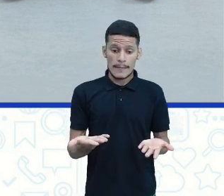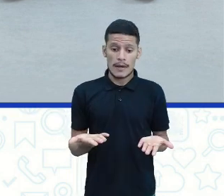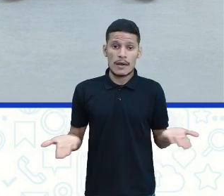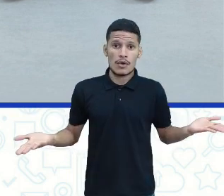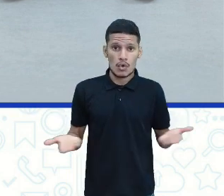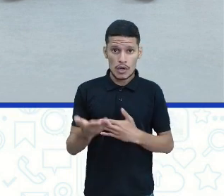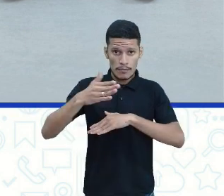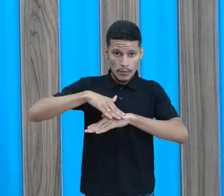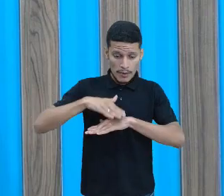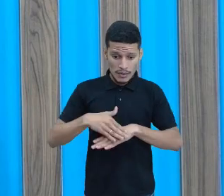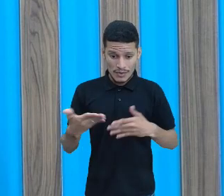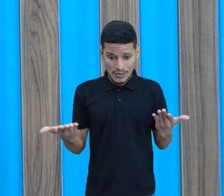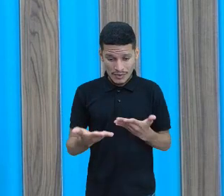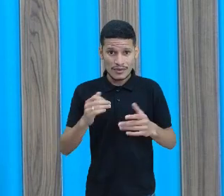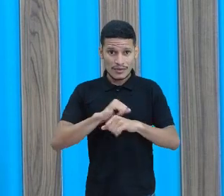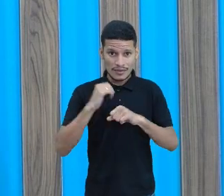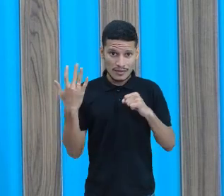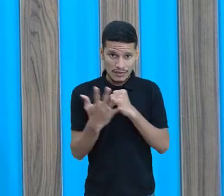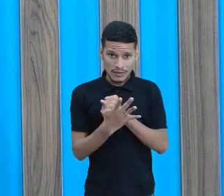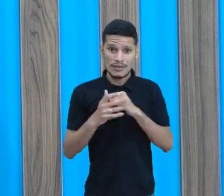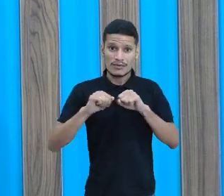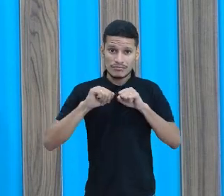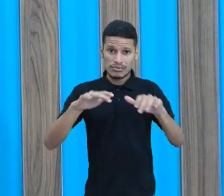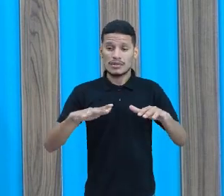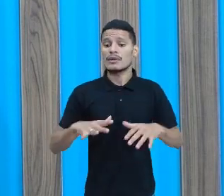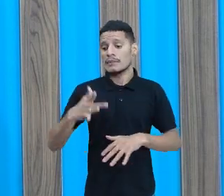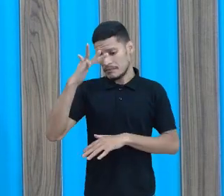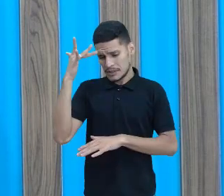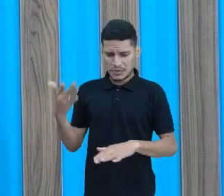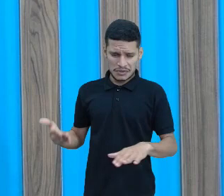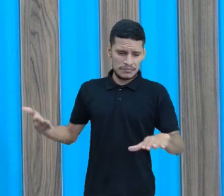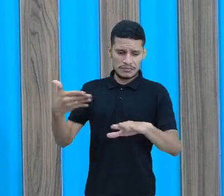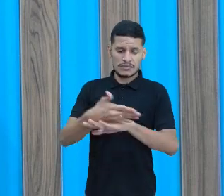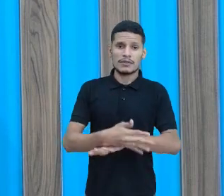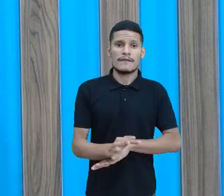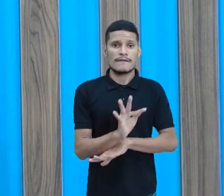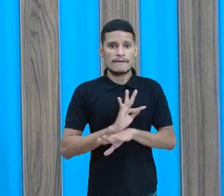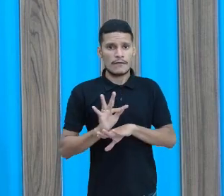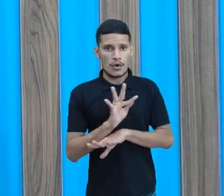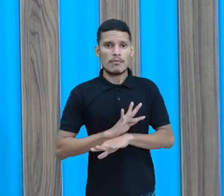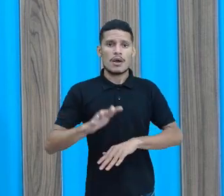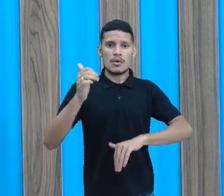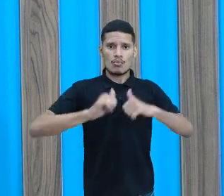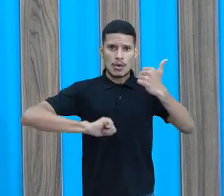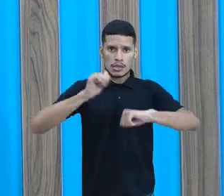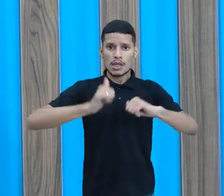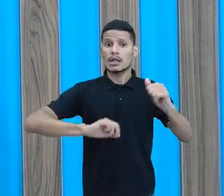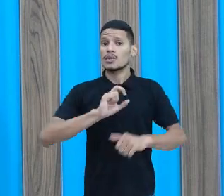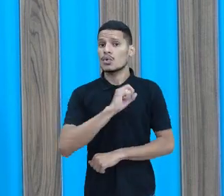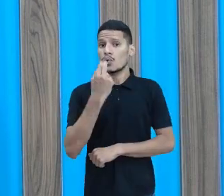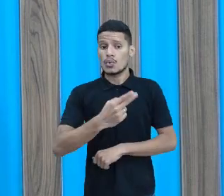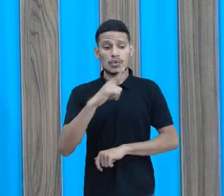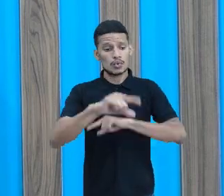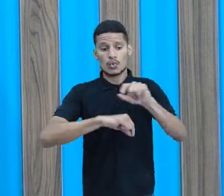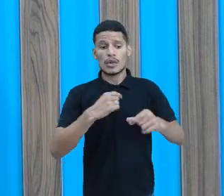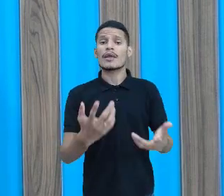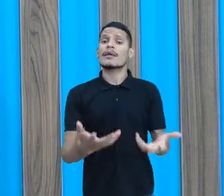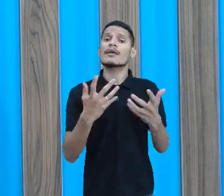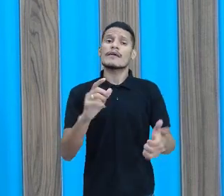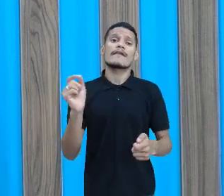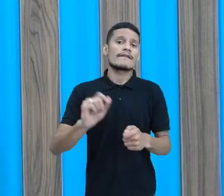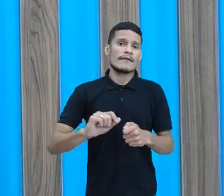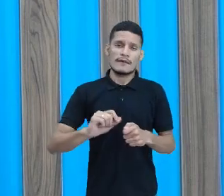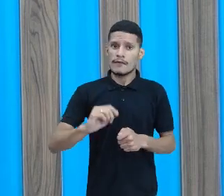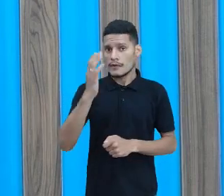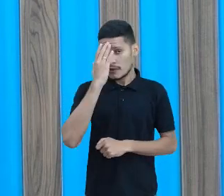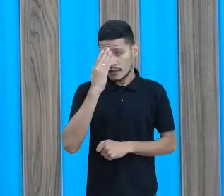difícil o trabalhador ou trabalhadora, né, poder se inserir no mercado de trabalho formal, com qualidade, ou escolher o que quer fazer. Então, cada